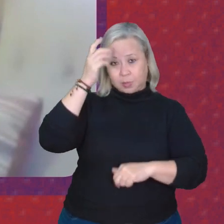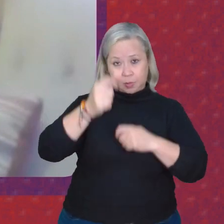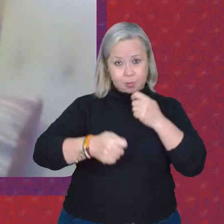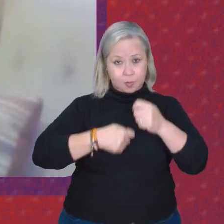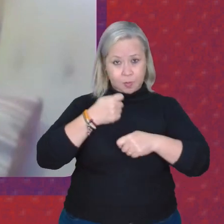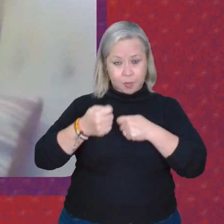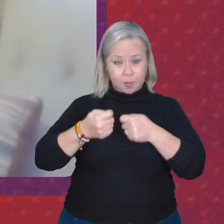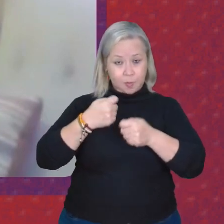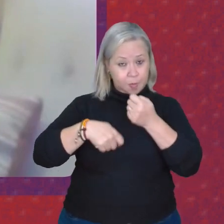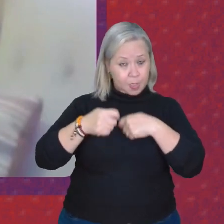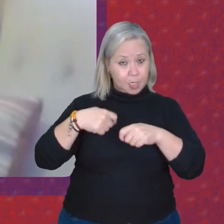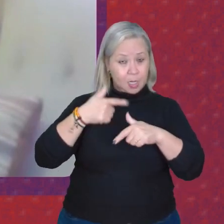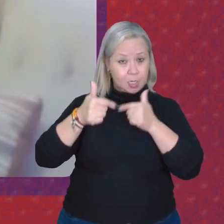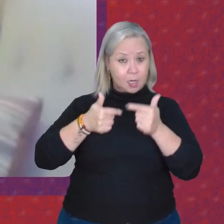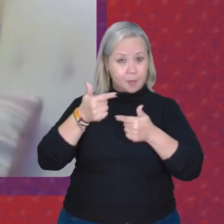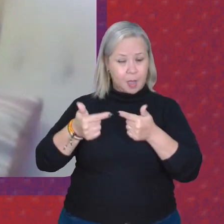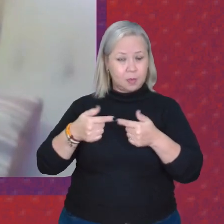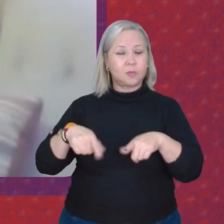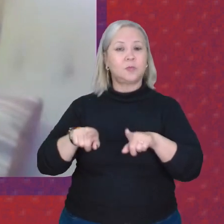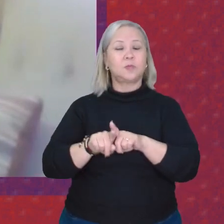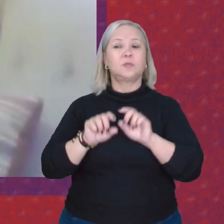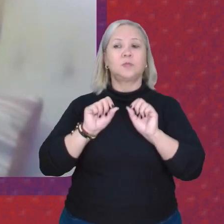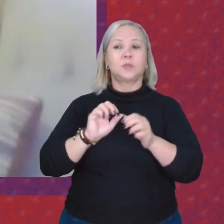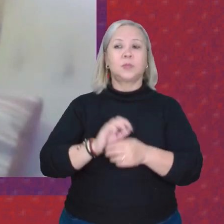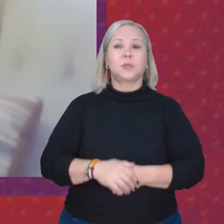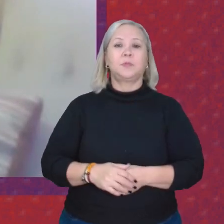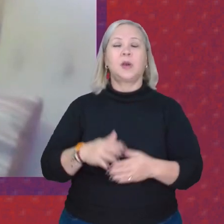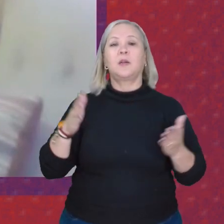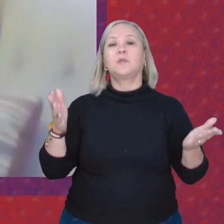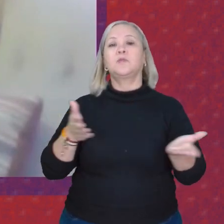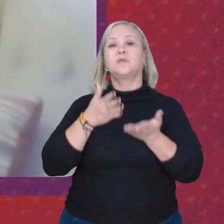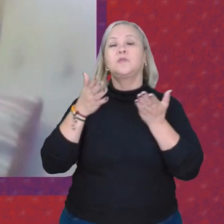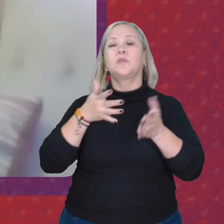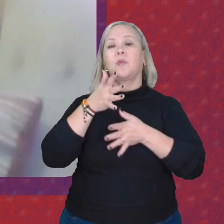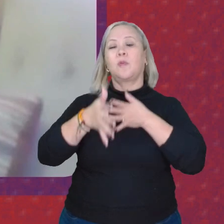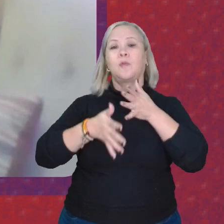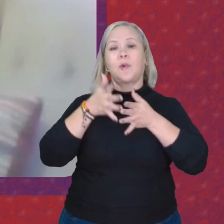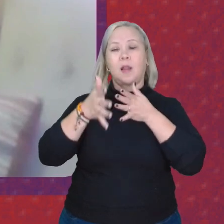trabalho. E também vou tratar da